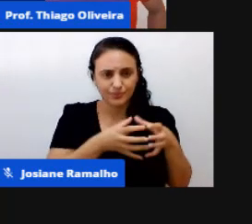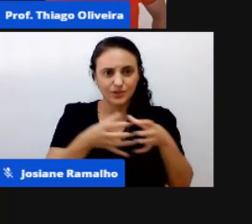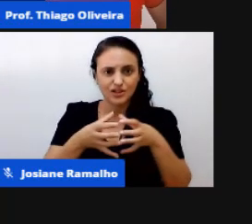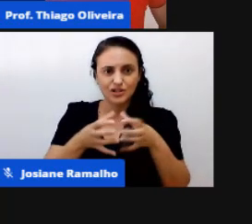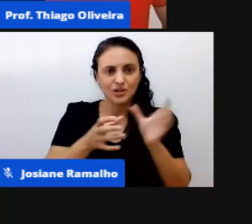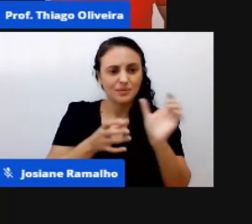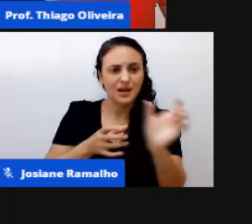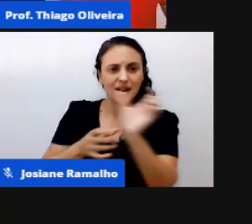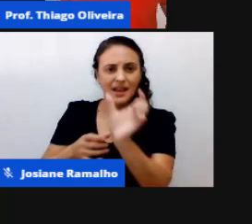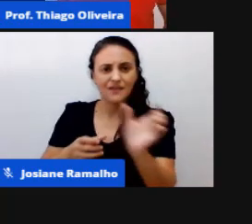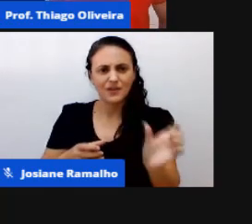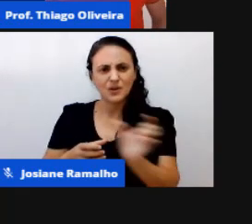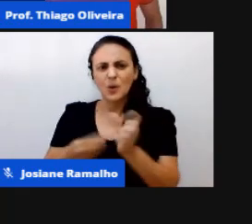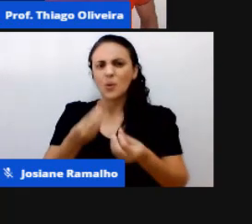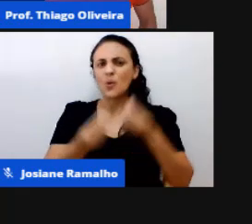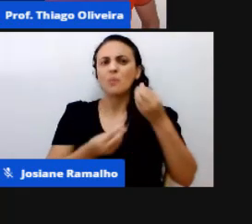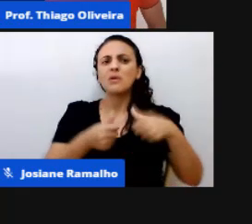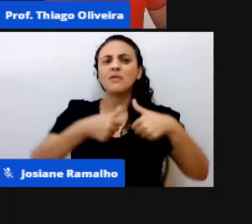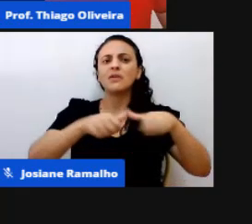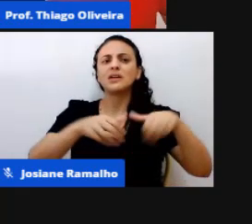da sua aprendizagem?